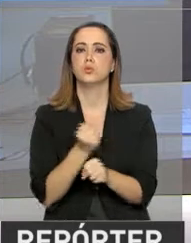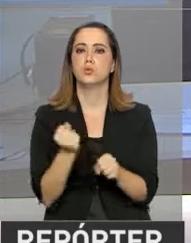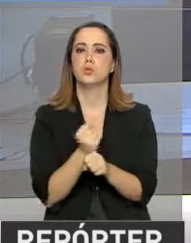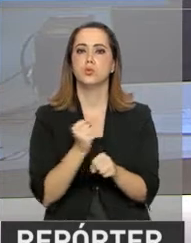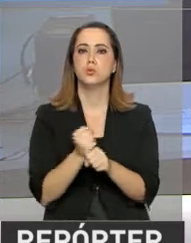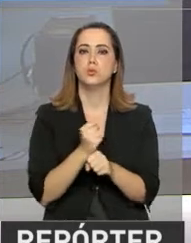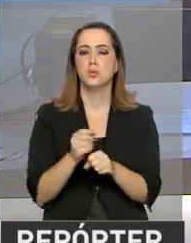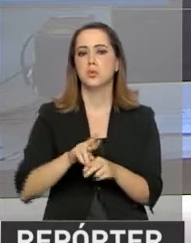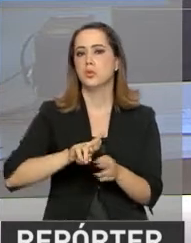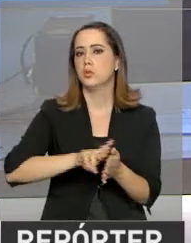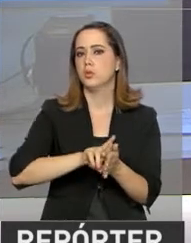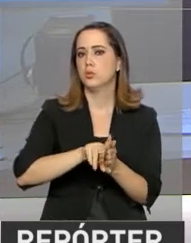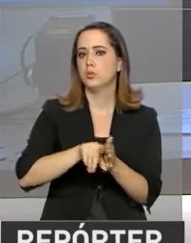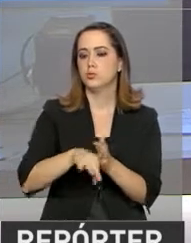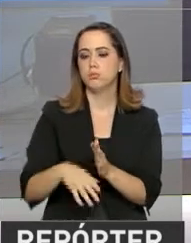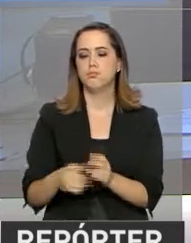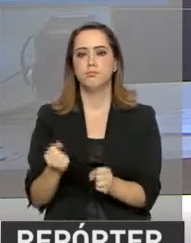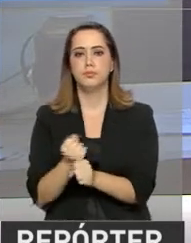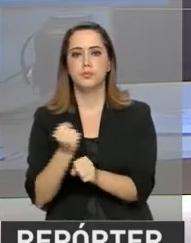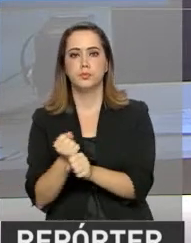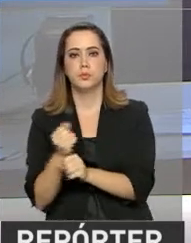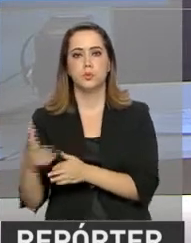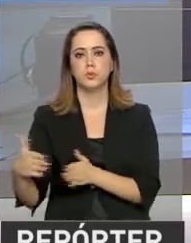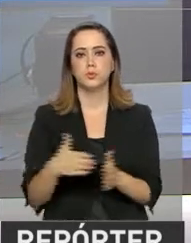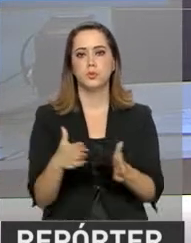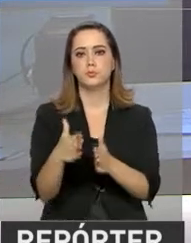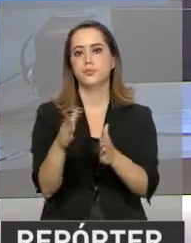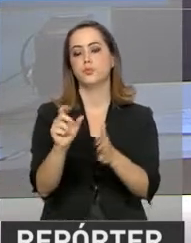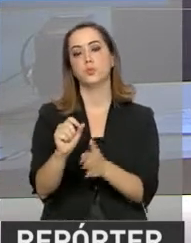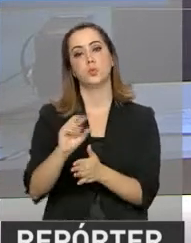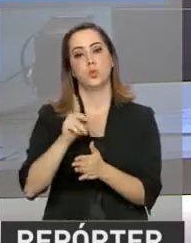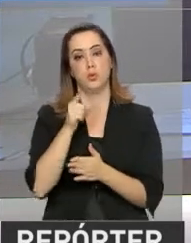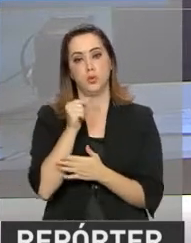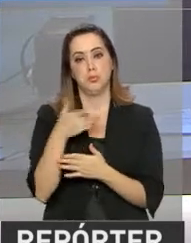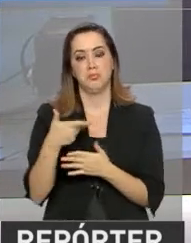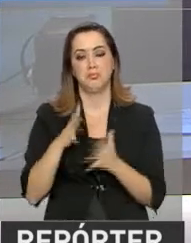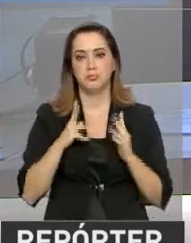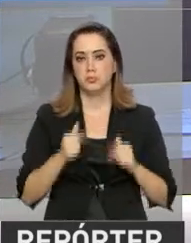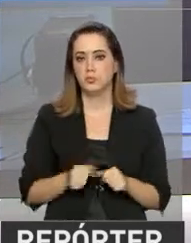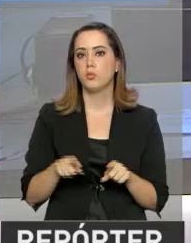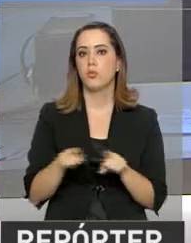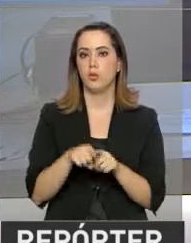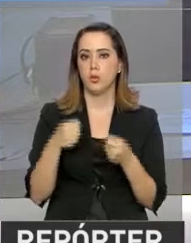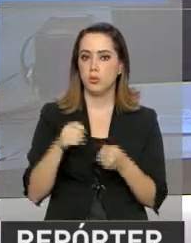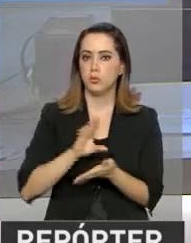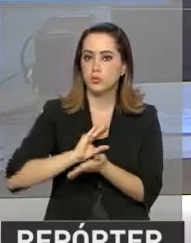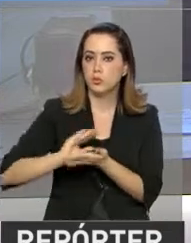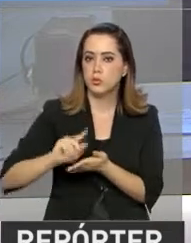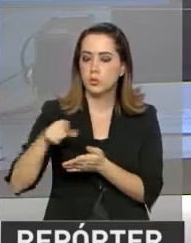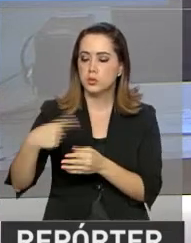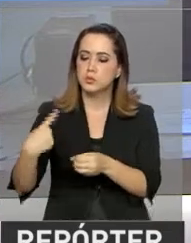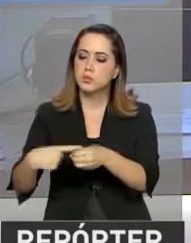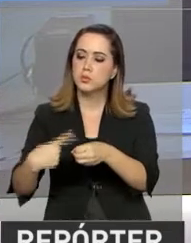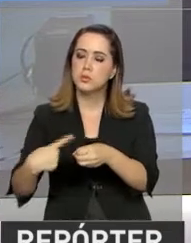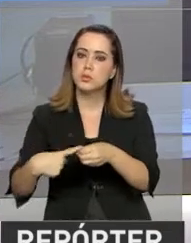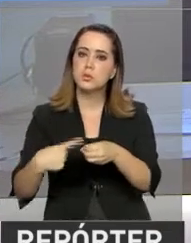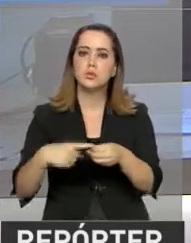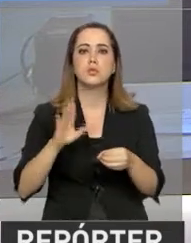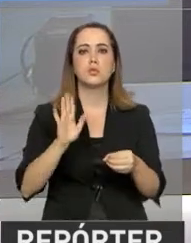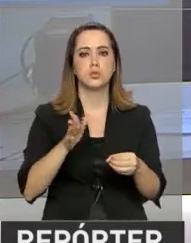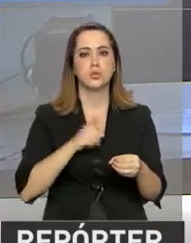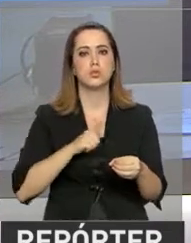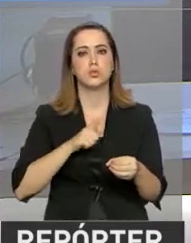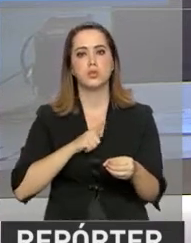pontes, pavimentação danificada e galerias pluviais. Para ter acesso aos recursos, é necessário que o município tenha reconhecida